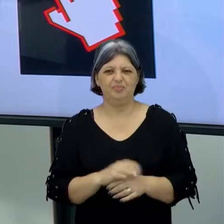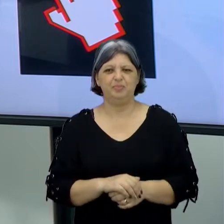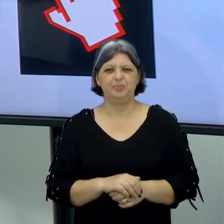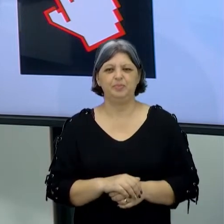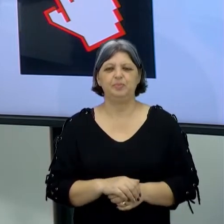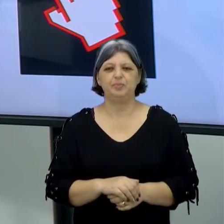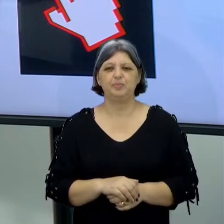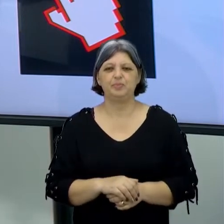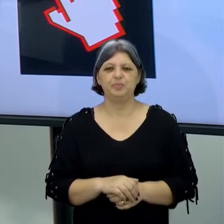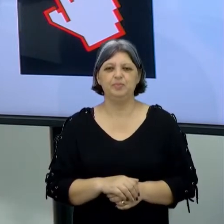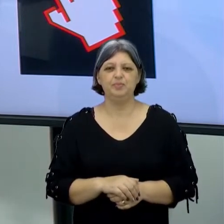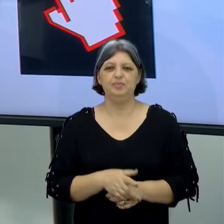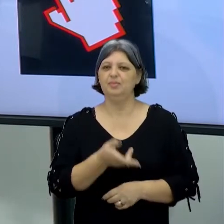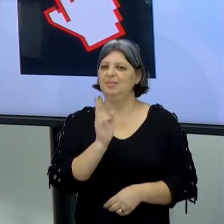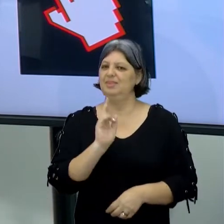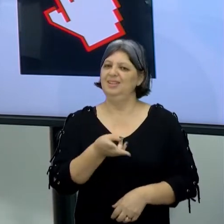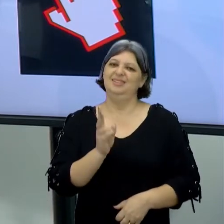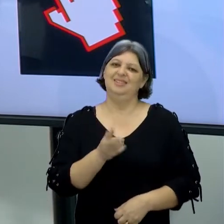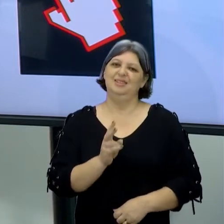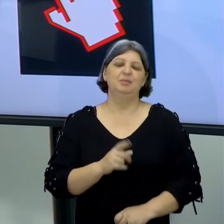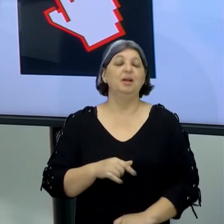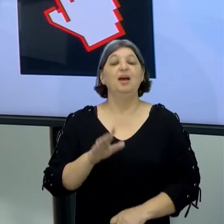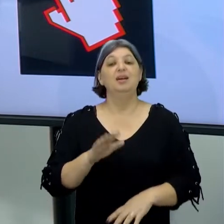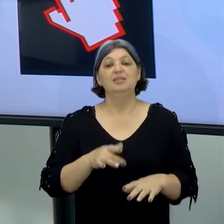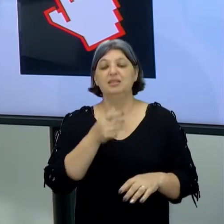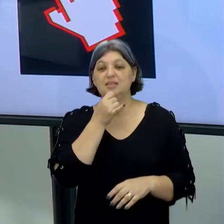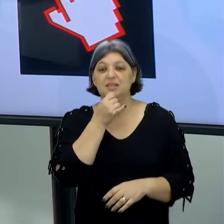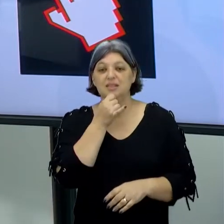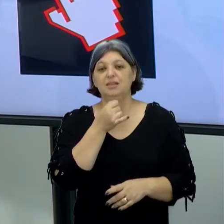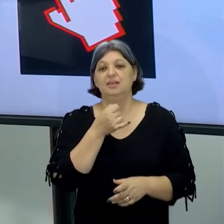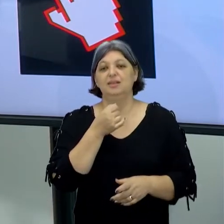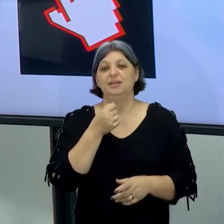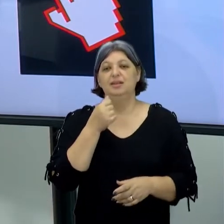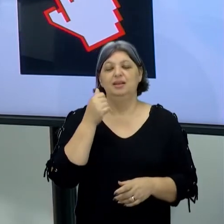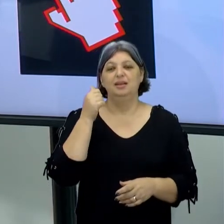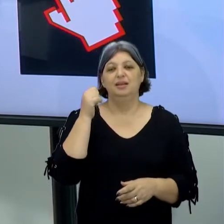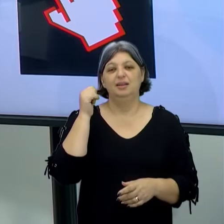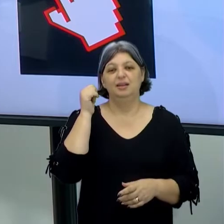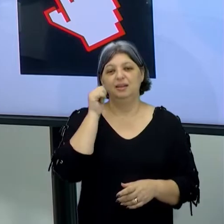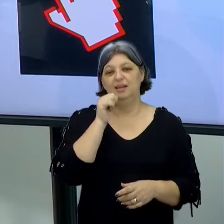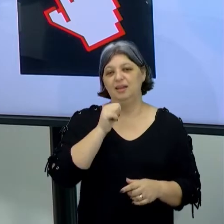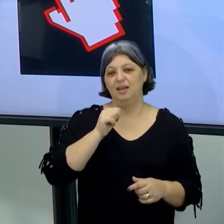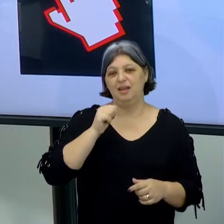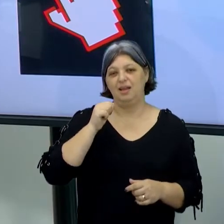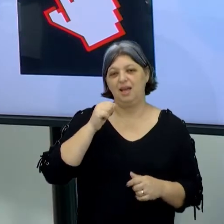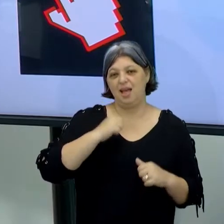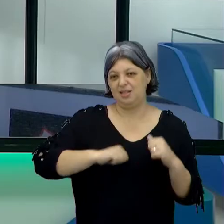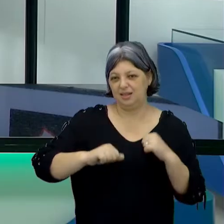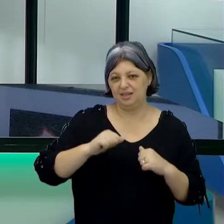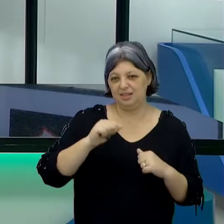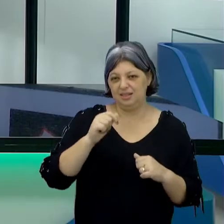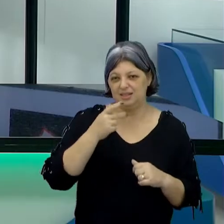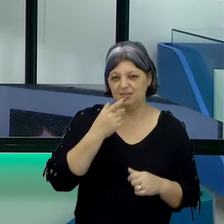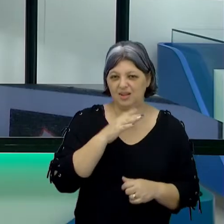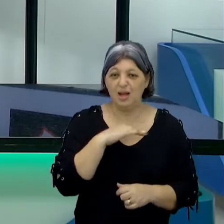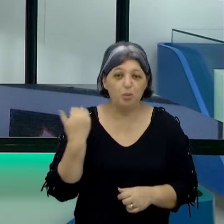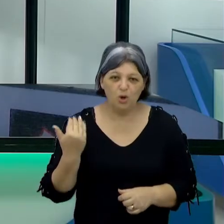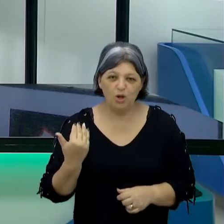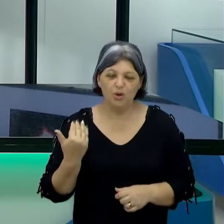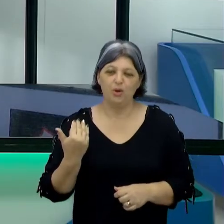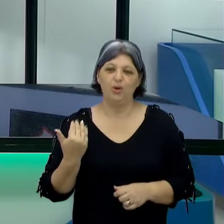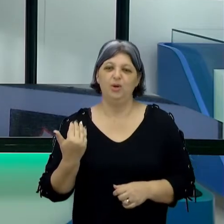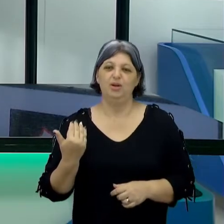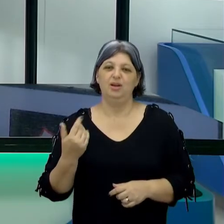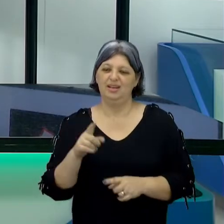sei. Nossa, toda hora eu caio nessa. Tá lá, por exemplo, a atriz tal morreu. Ah, eu faço isso direto